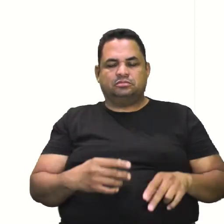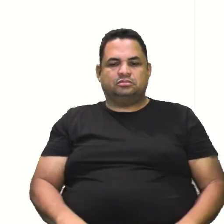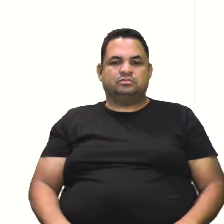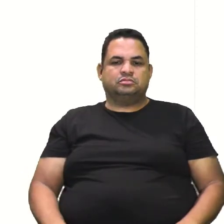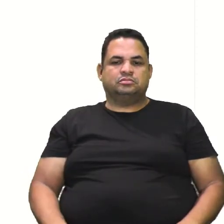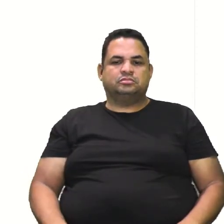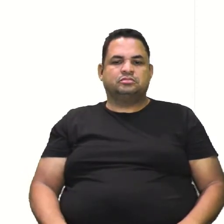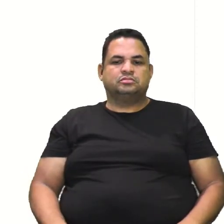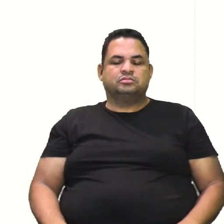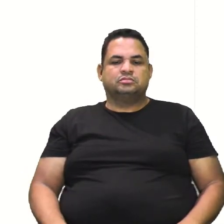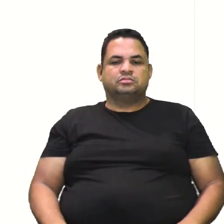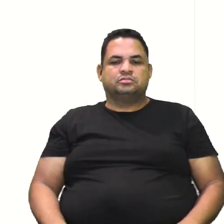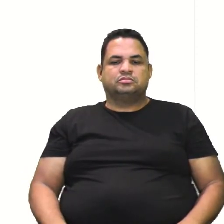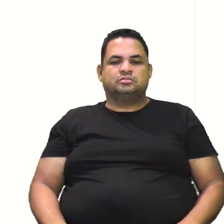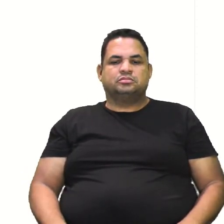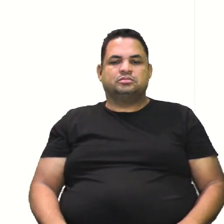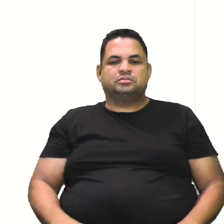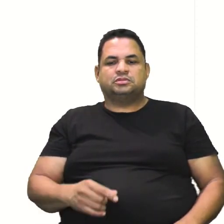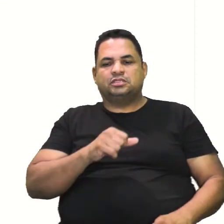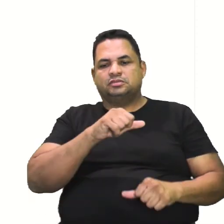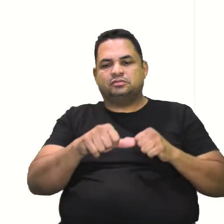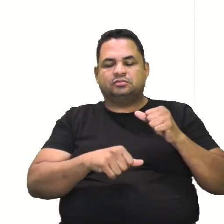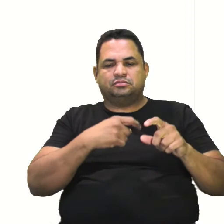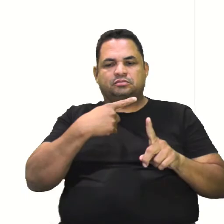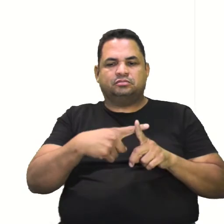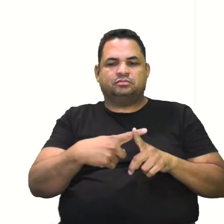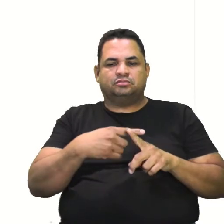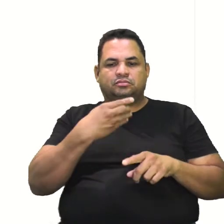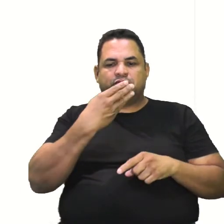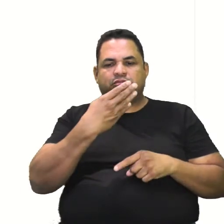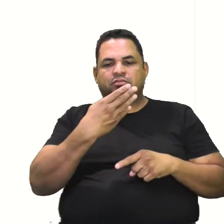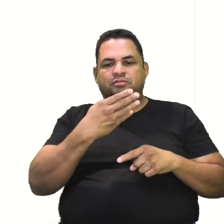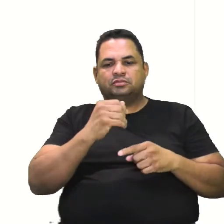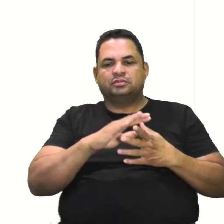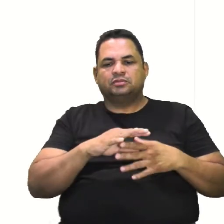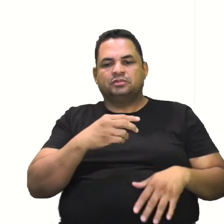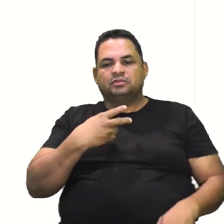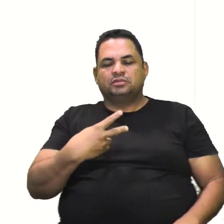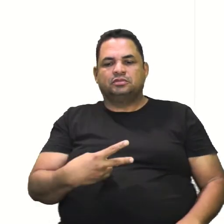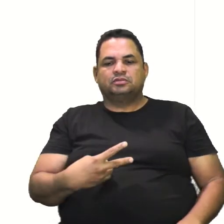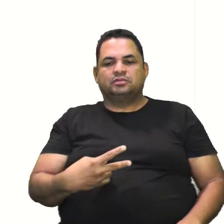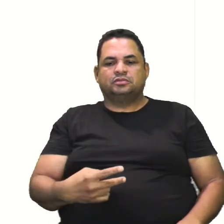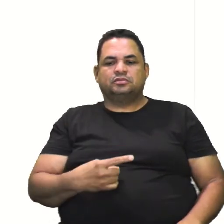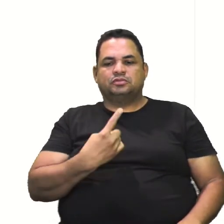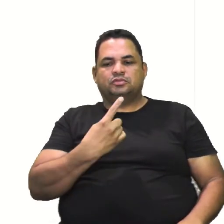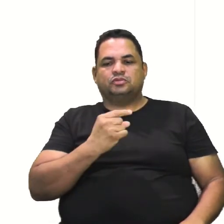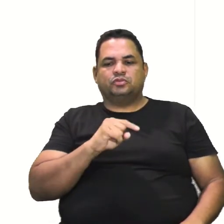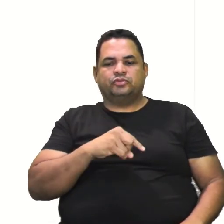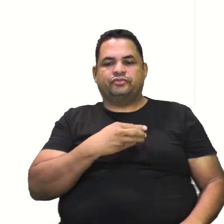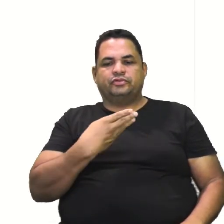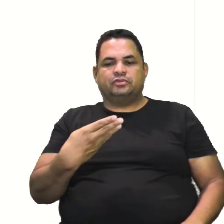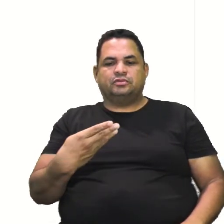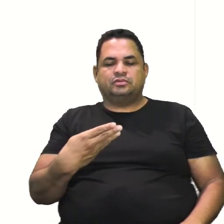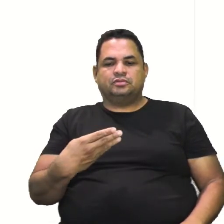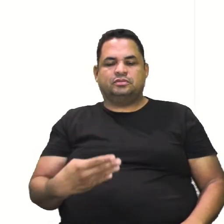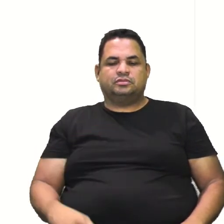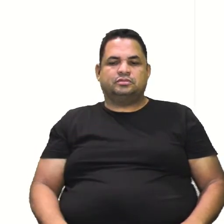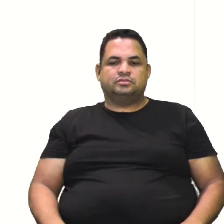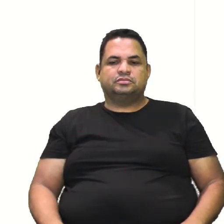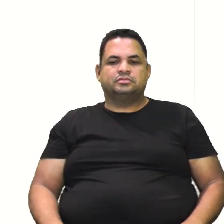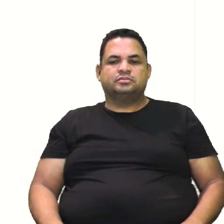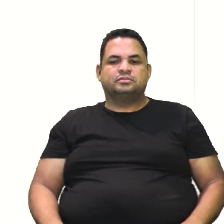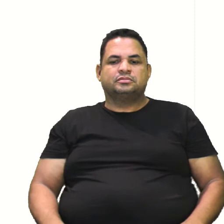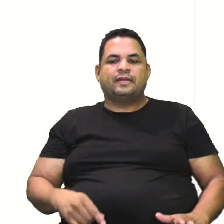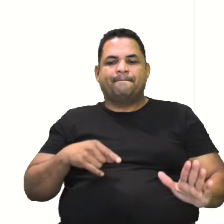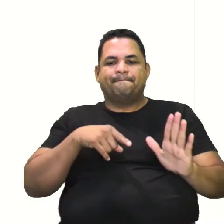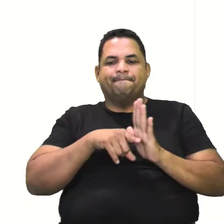2. 4 no módulo negativo vai passar a ficar positivo. Raiz de 2 a gente já sabe que é 1,4, né? E